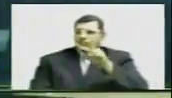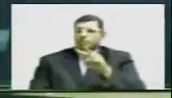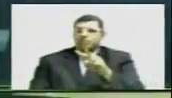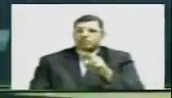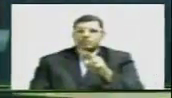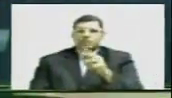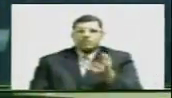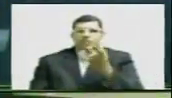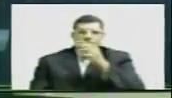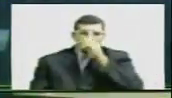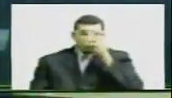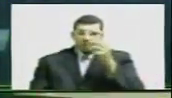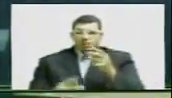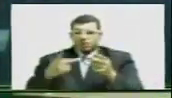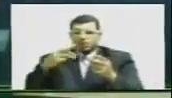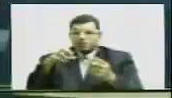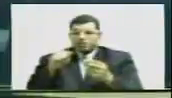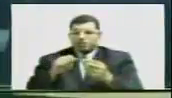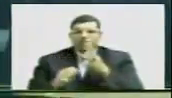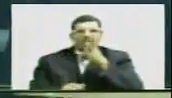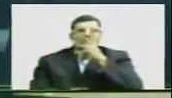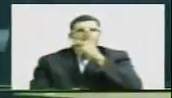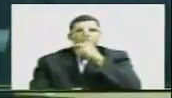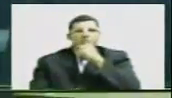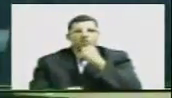detectou que um produto demora